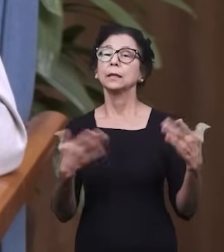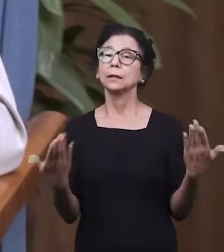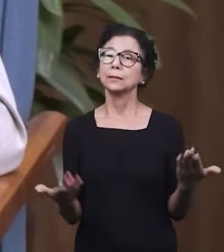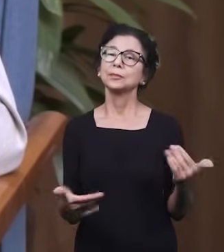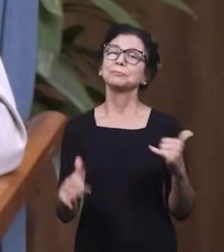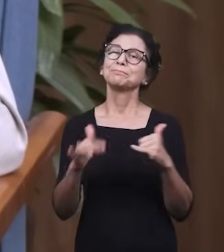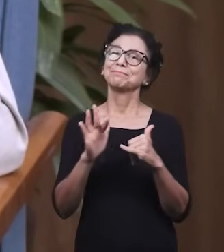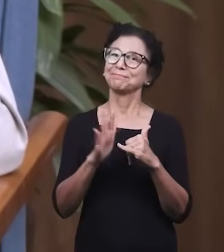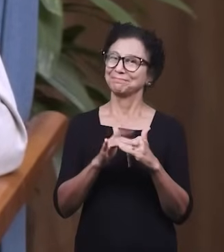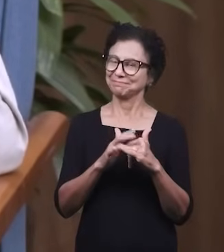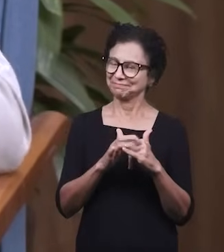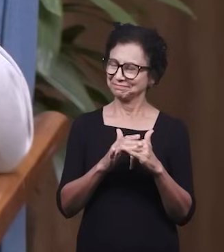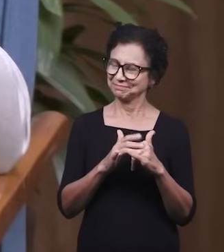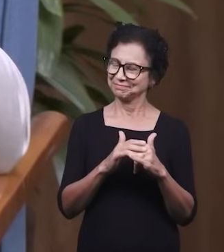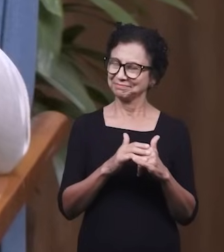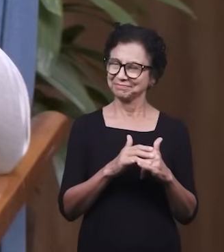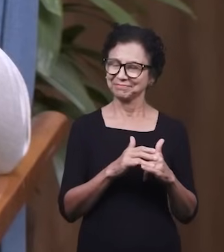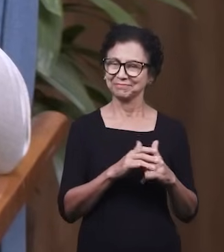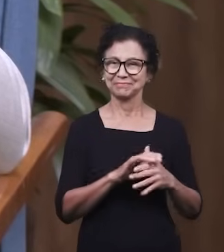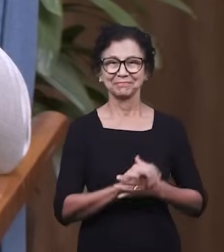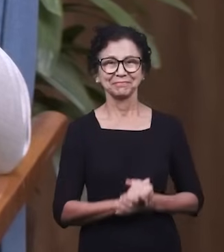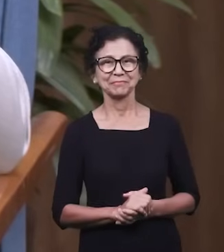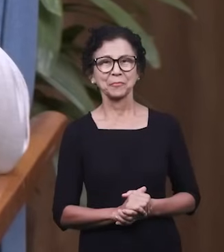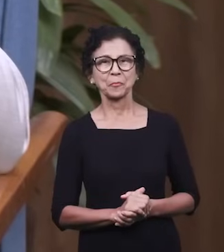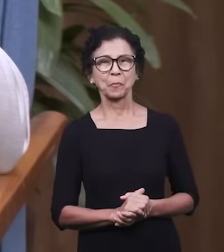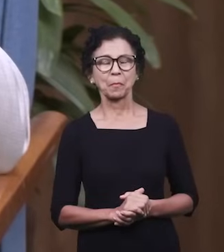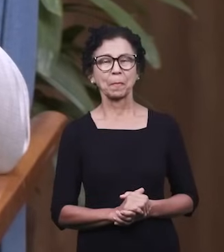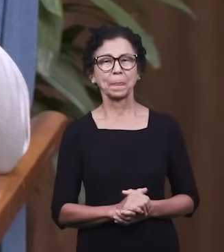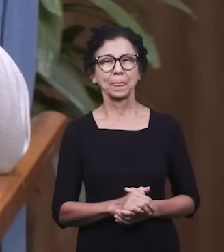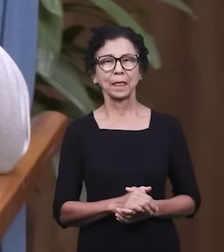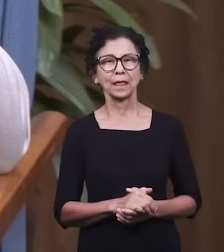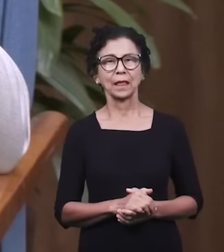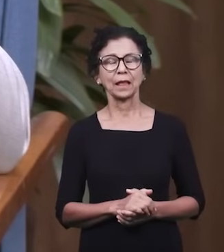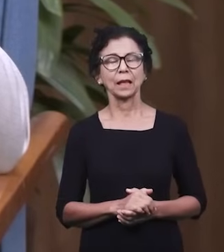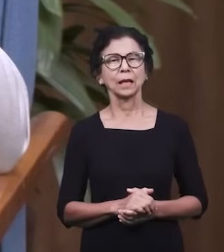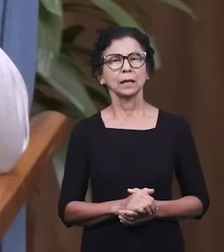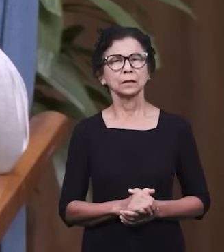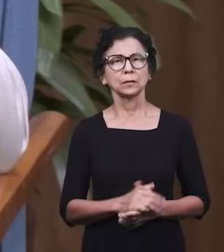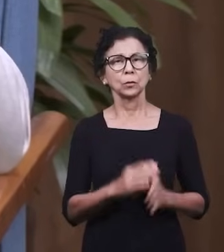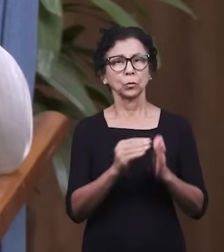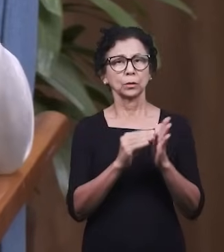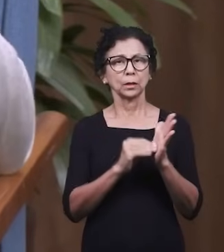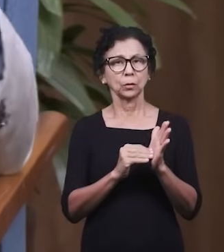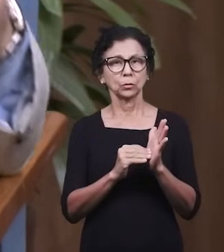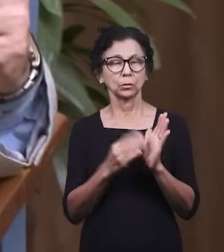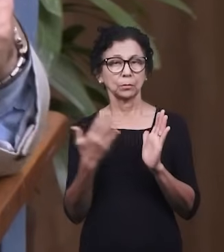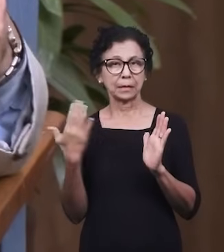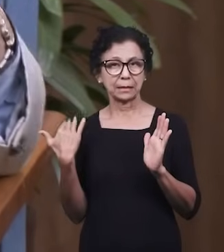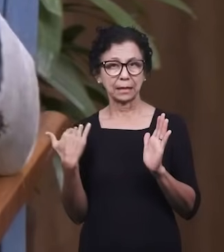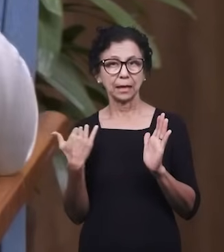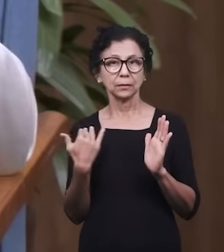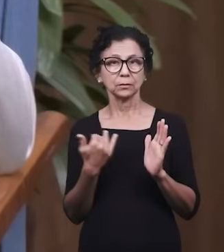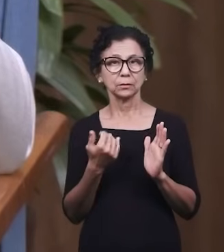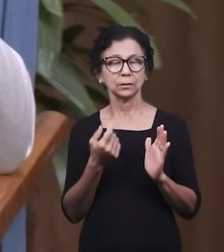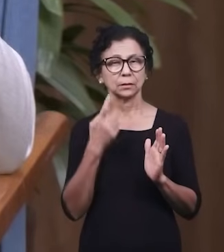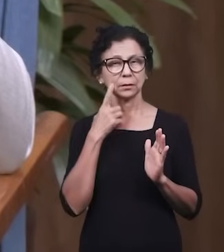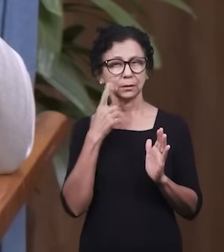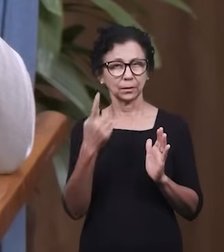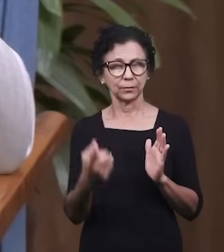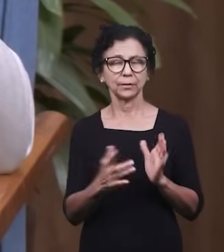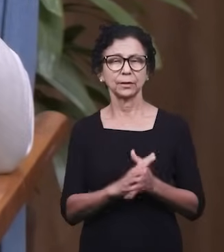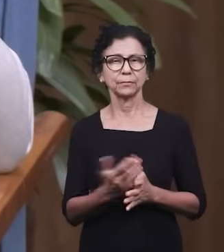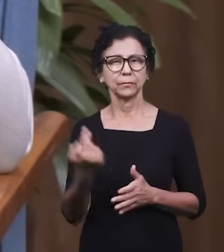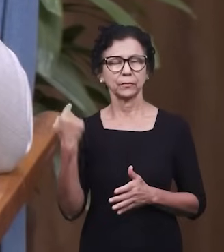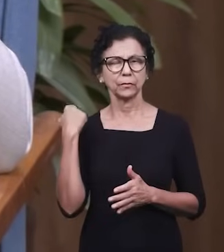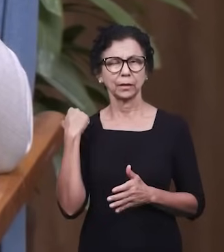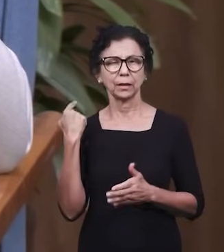mesmo. Nós também estamos no YouTube, se você quiser assistir edições anteriores desse programa, porque ele tem uma sequência. É só você ir lá no